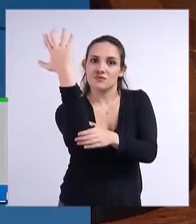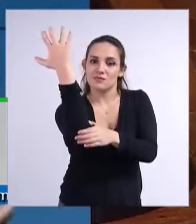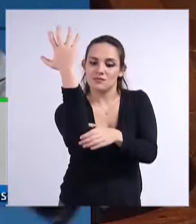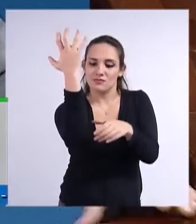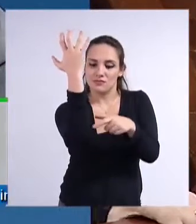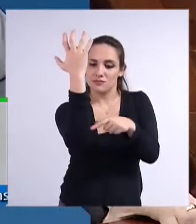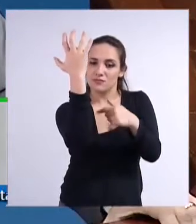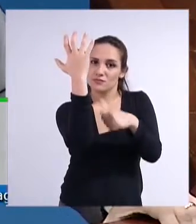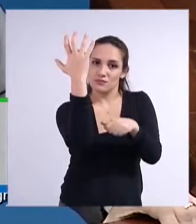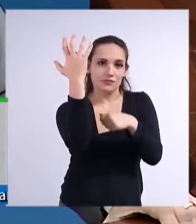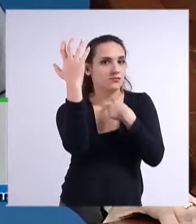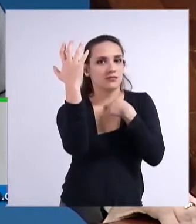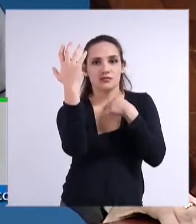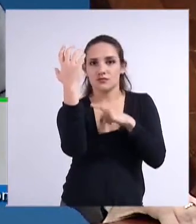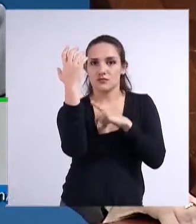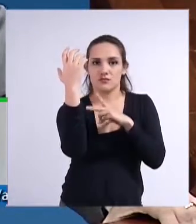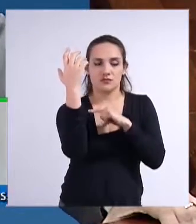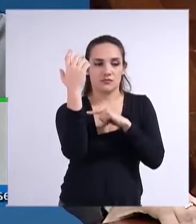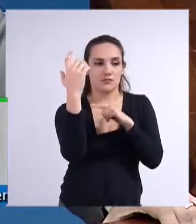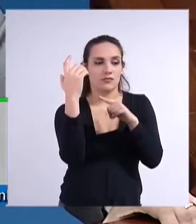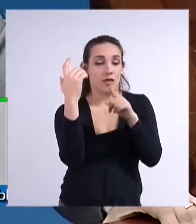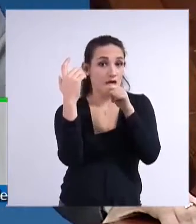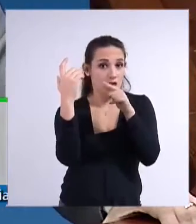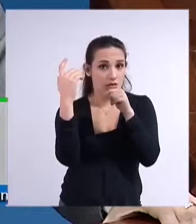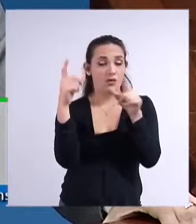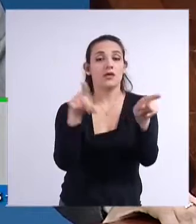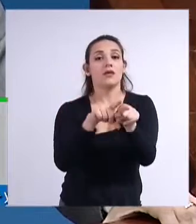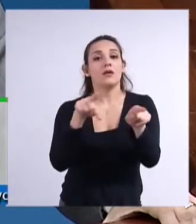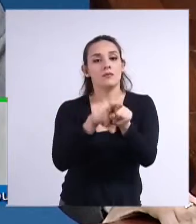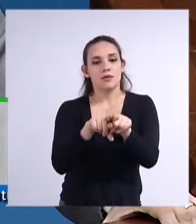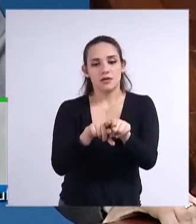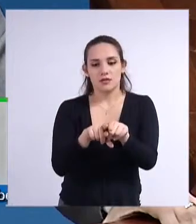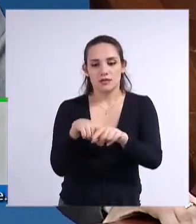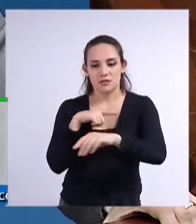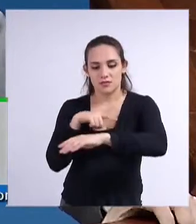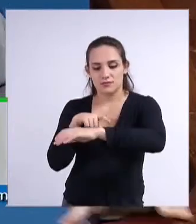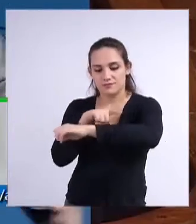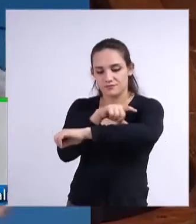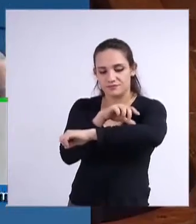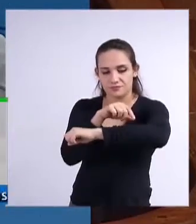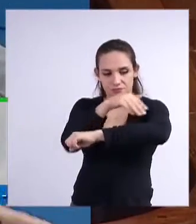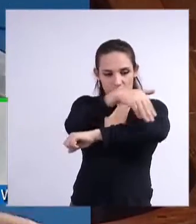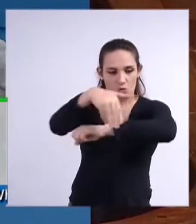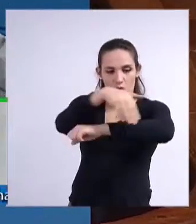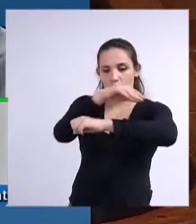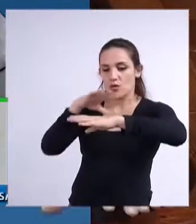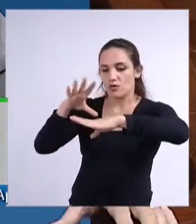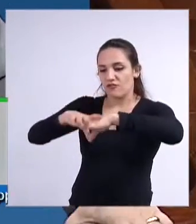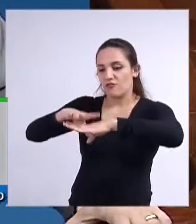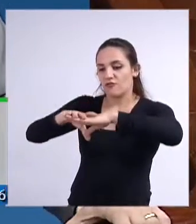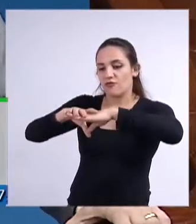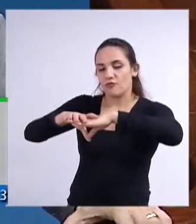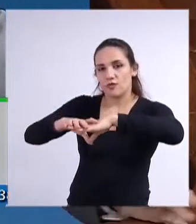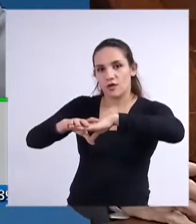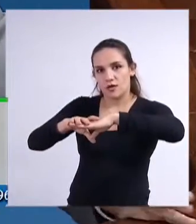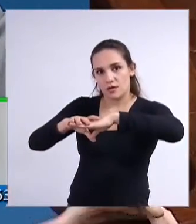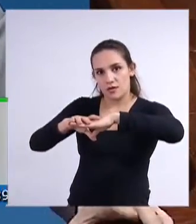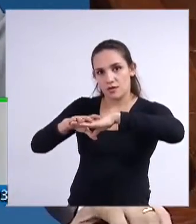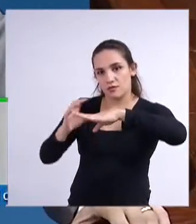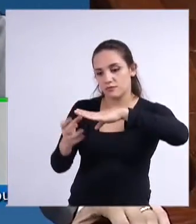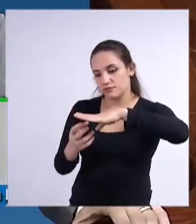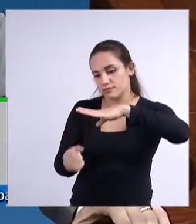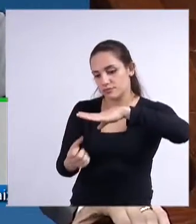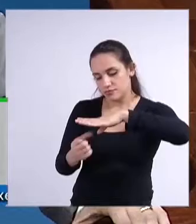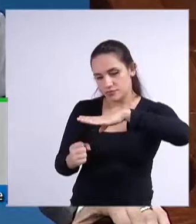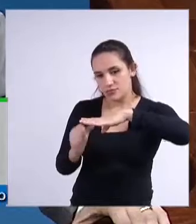de bueiros, de fossas, que muitas vezes, caixas de gordura que